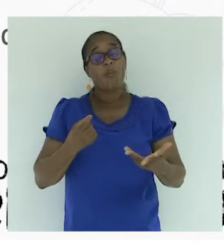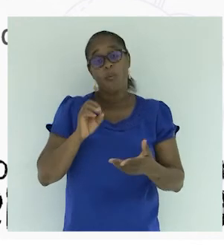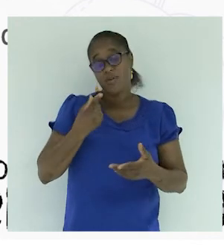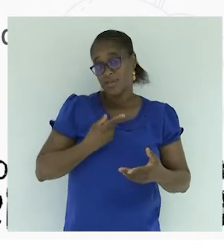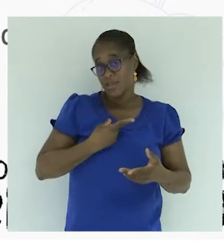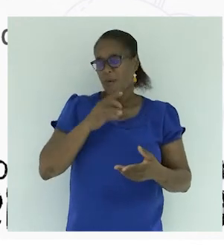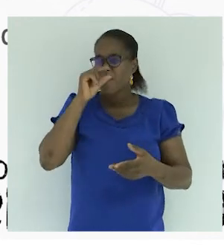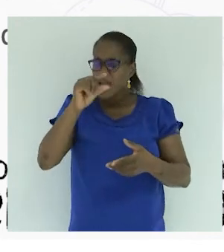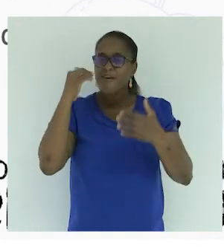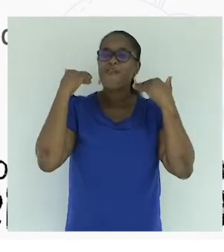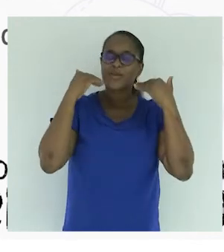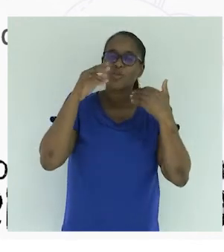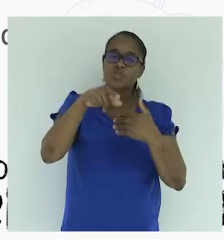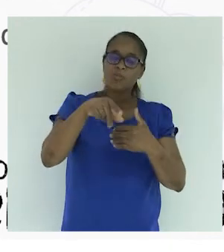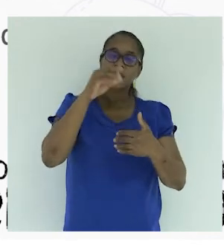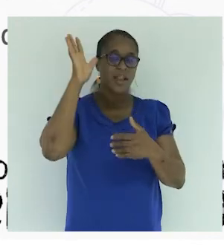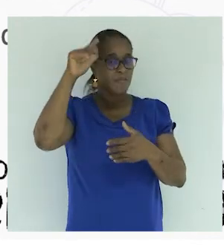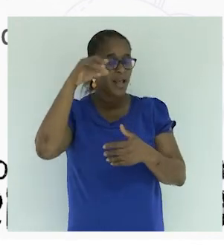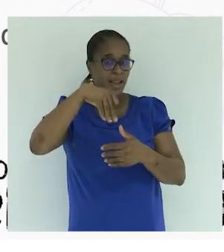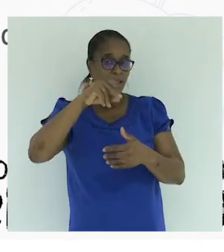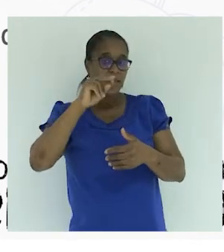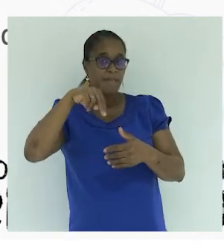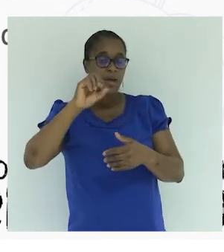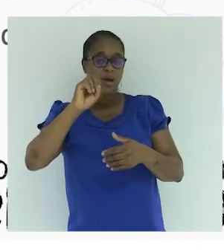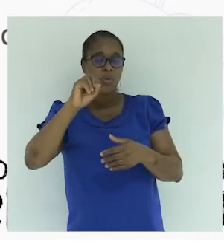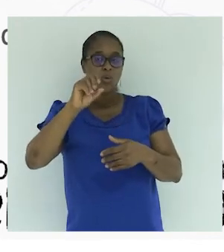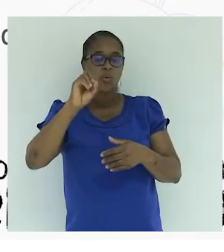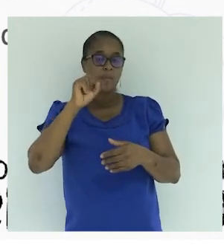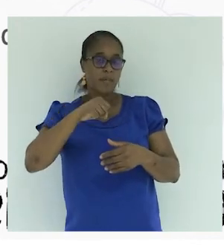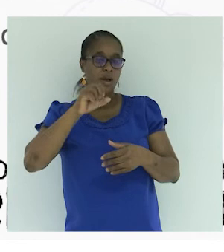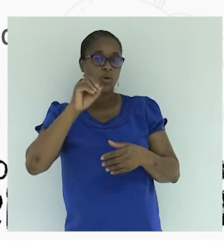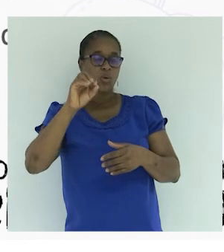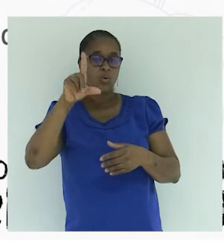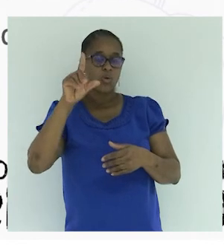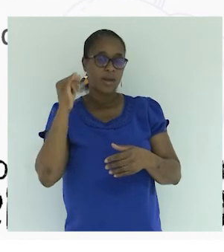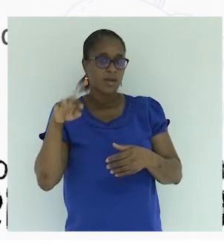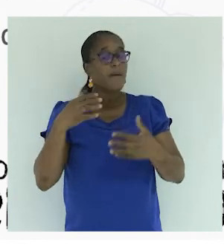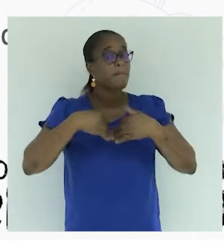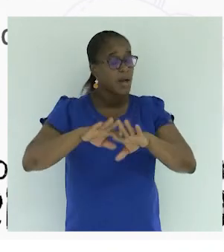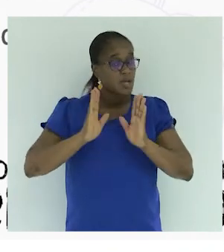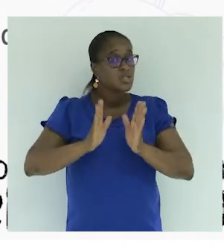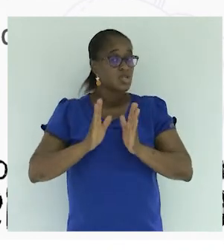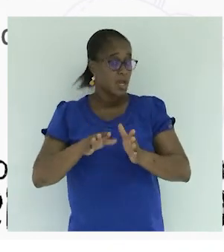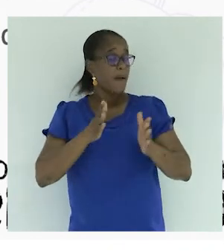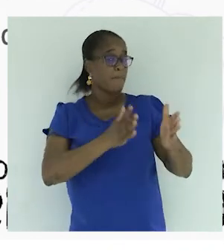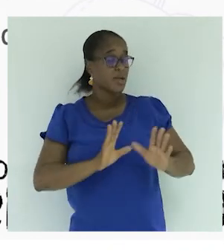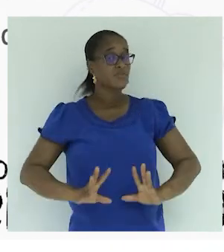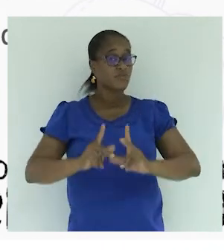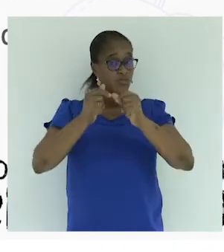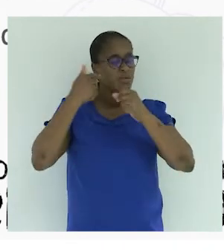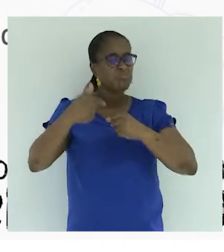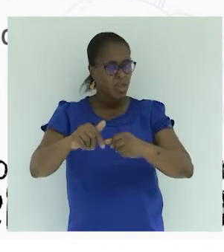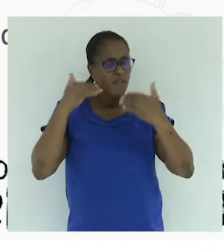pequena informação sobre o pangolim. Mas já a parte do desenvolvimento, que começa, nós temos as informações